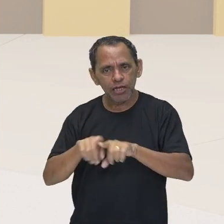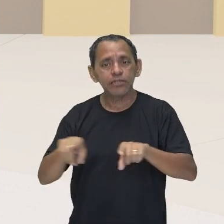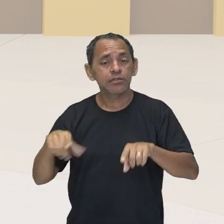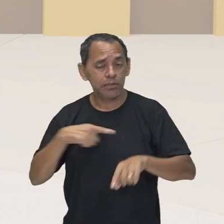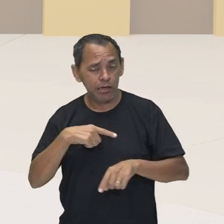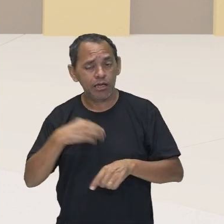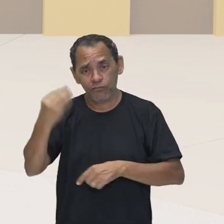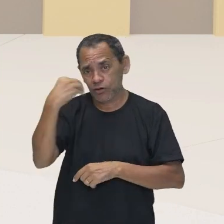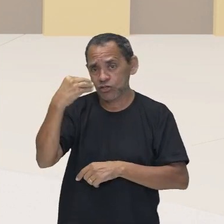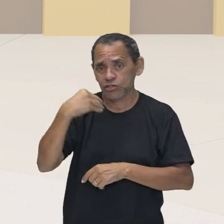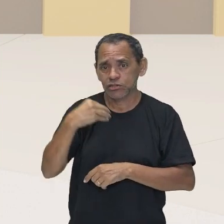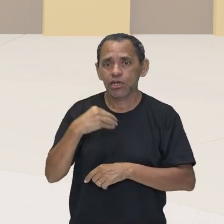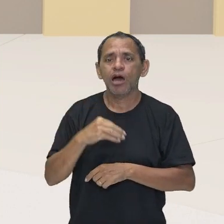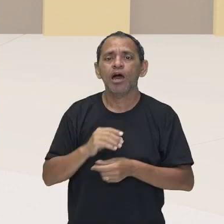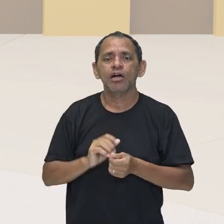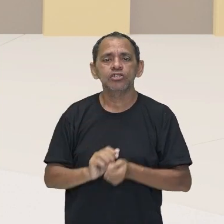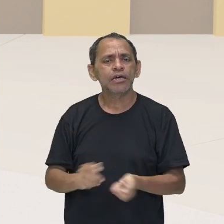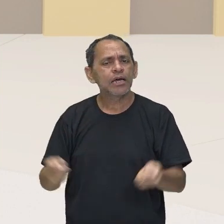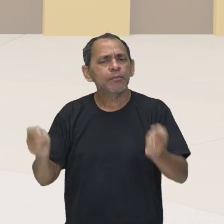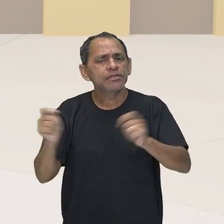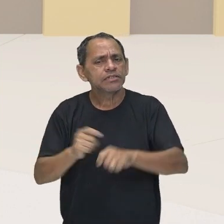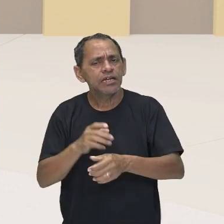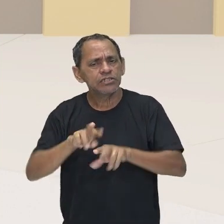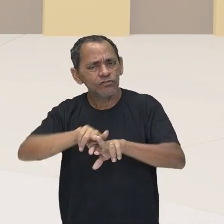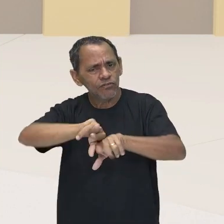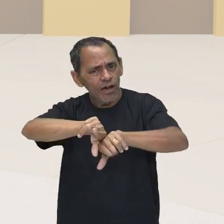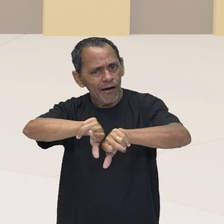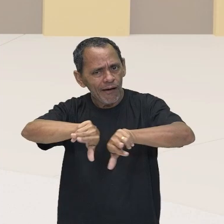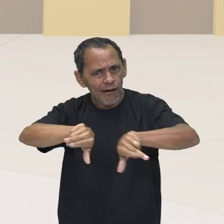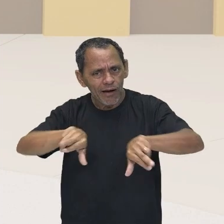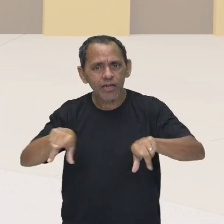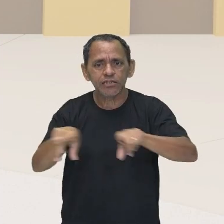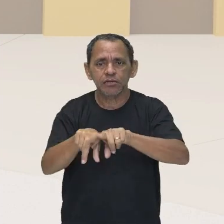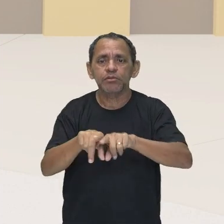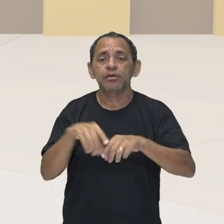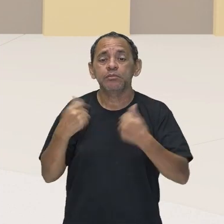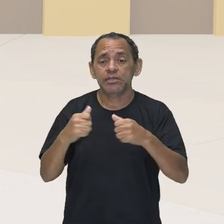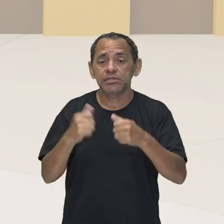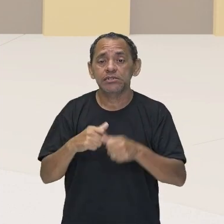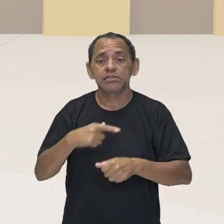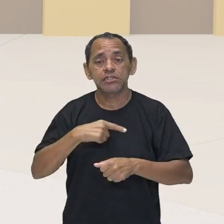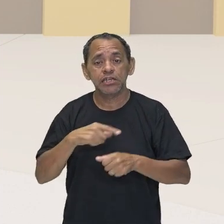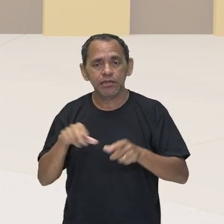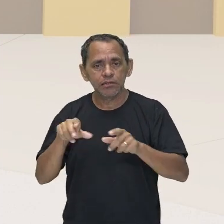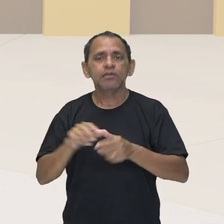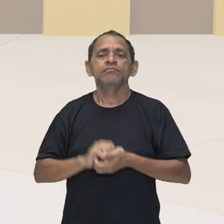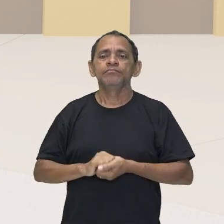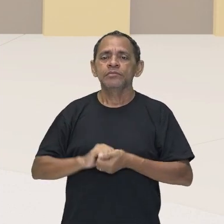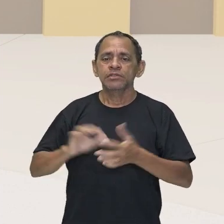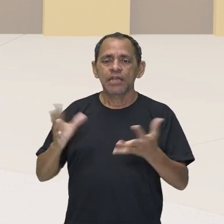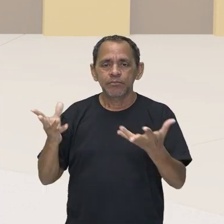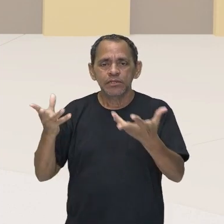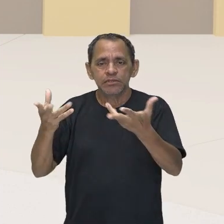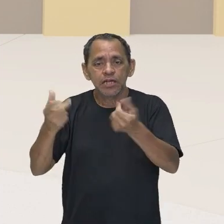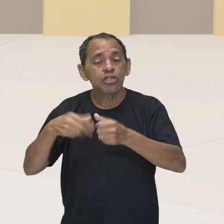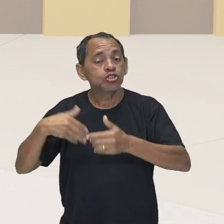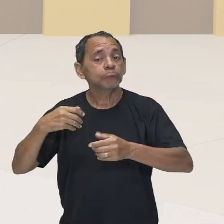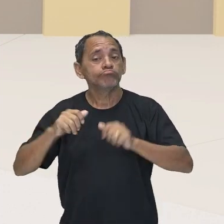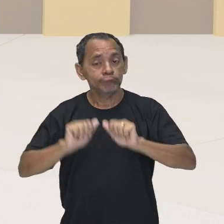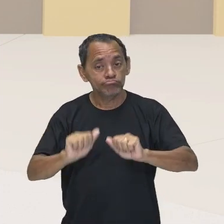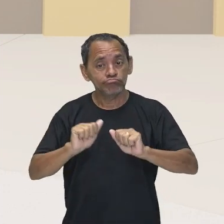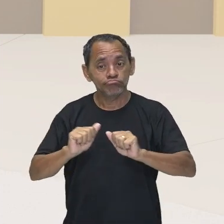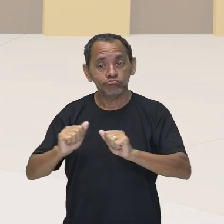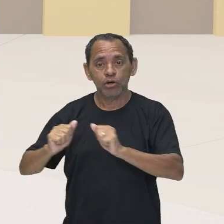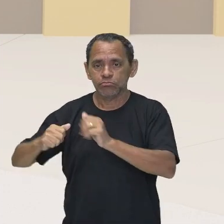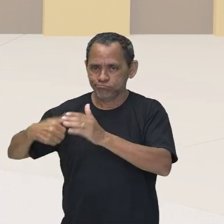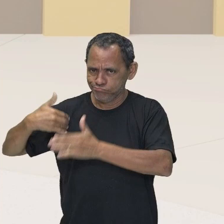as potencialidades e as habilidades que vocês nascem e podem aperfeiçoar e as